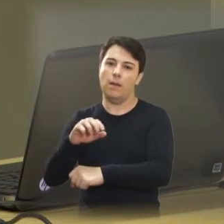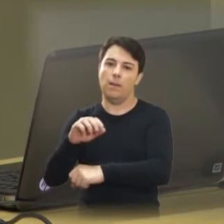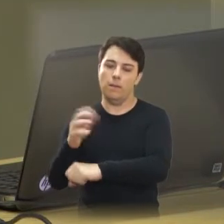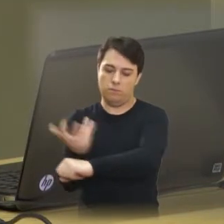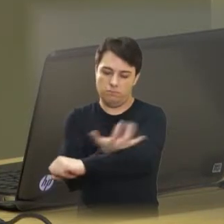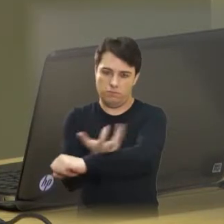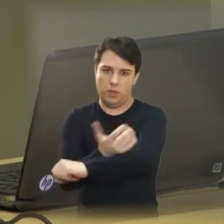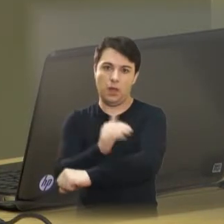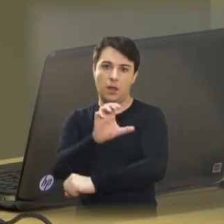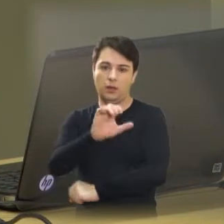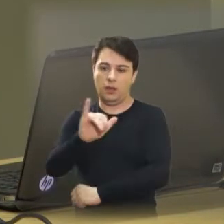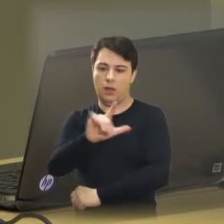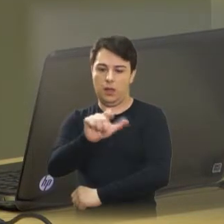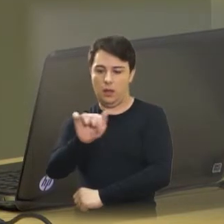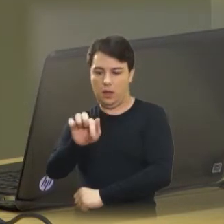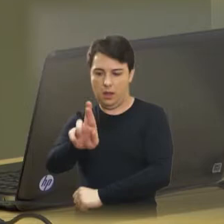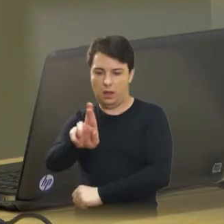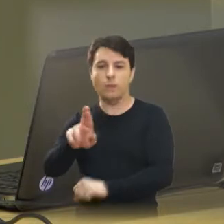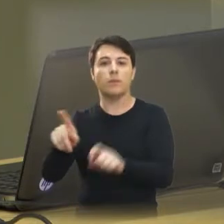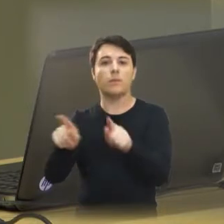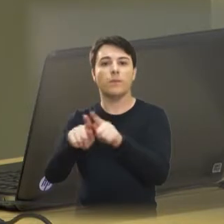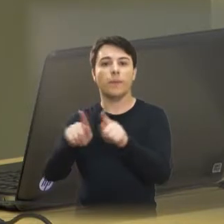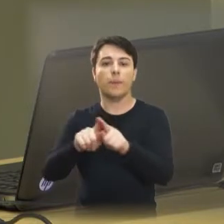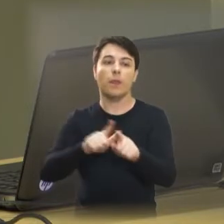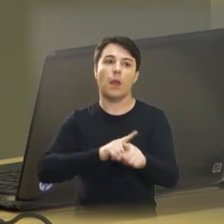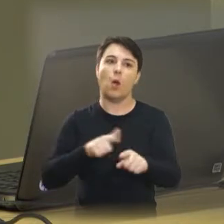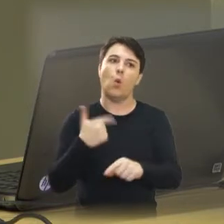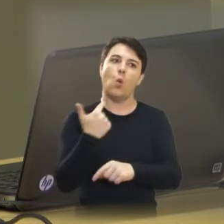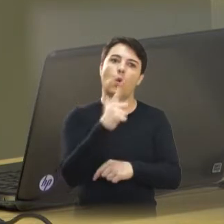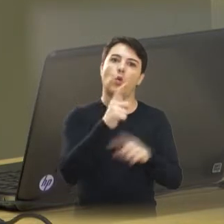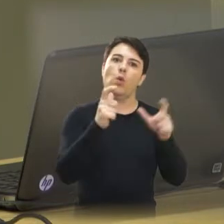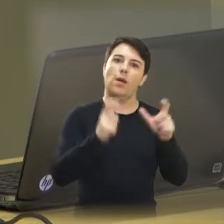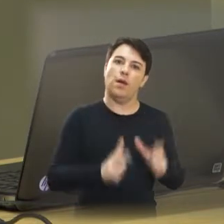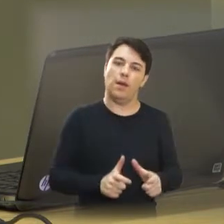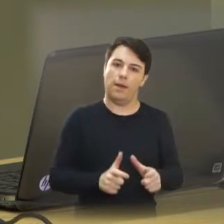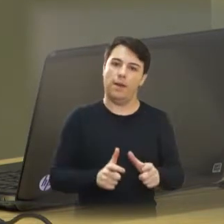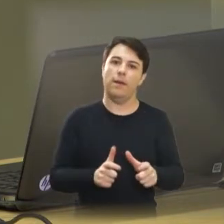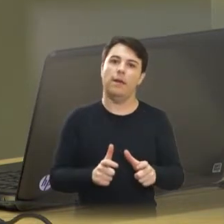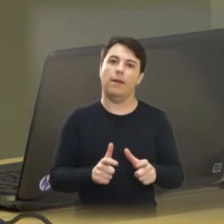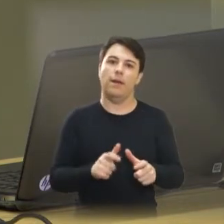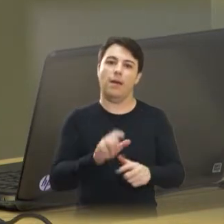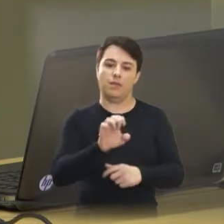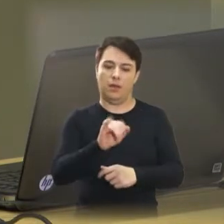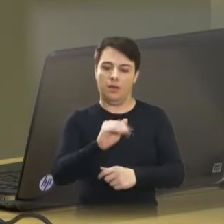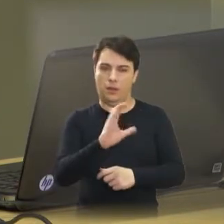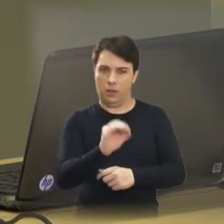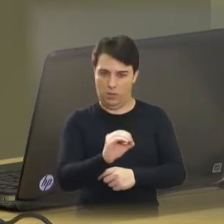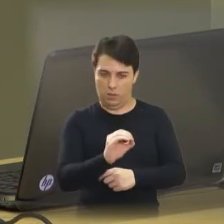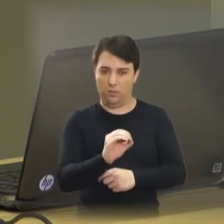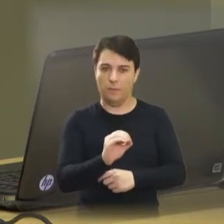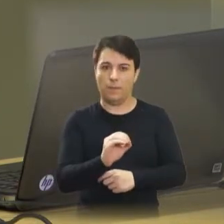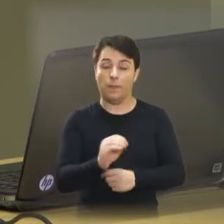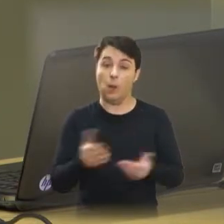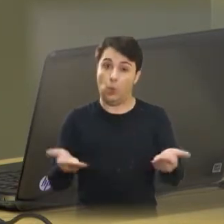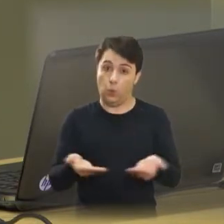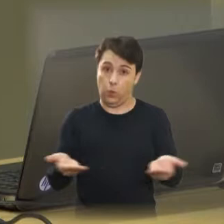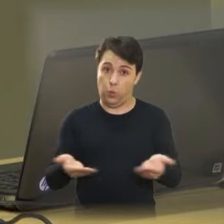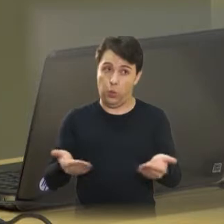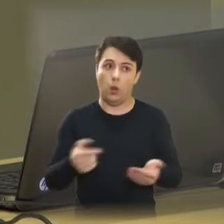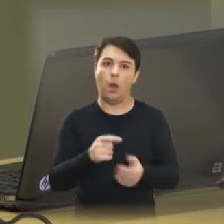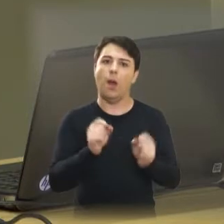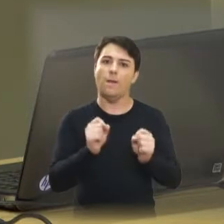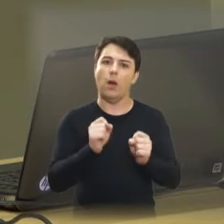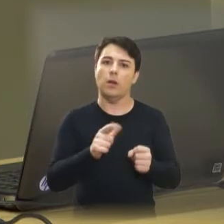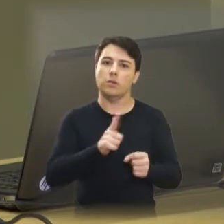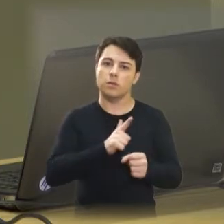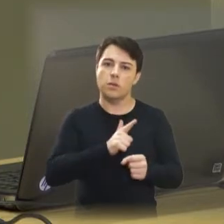como essa área de transição ecológica mesmo. Então, é possível, no CIECO hoje, a gente permite as